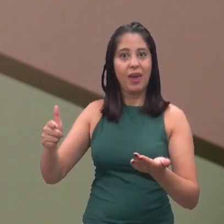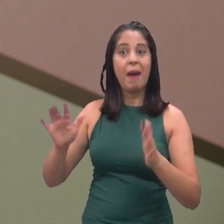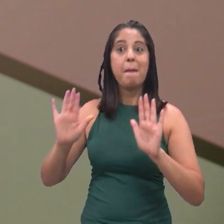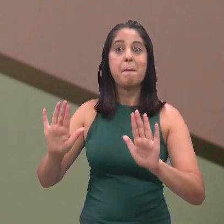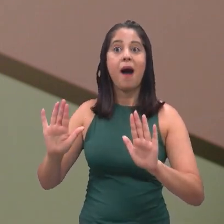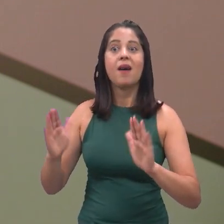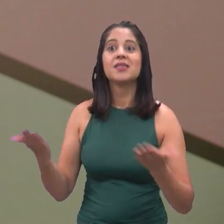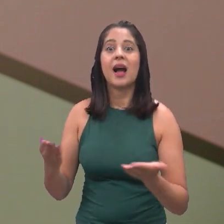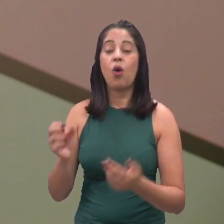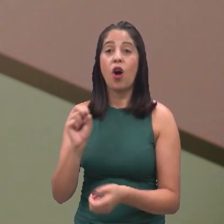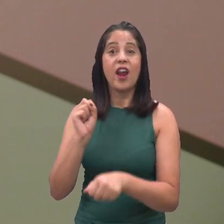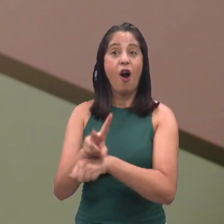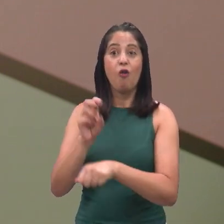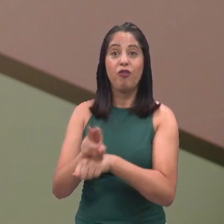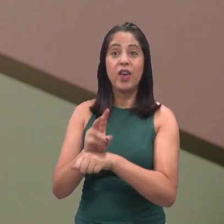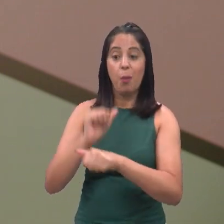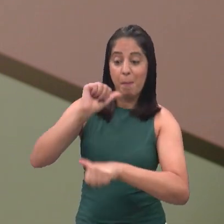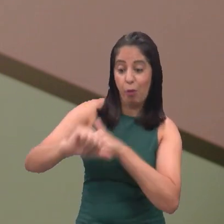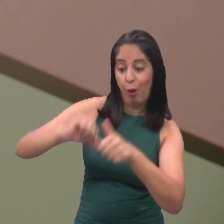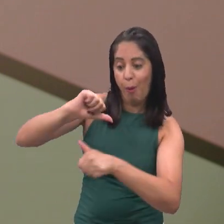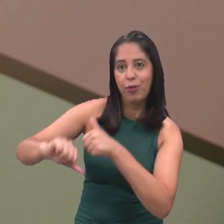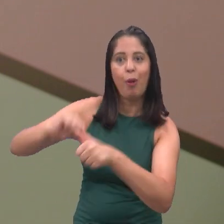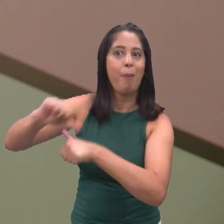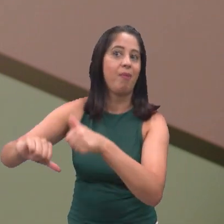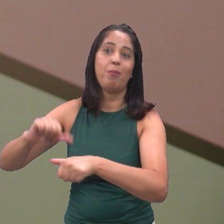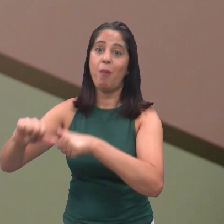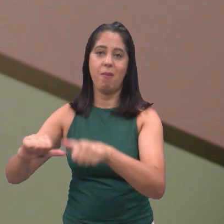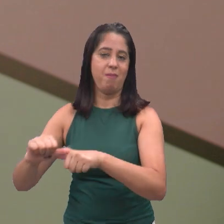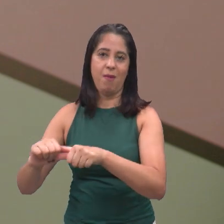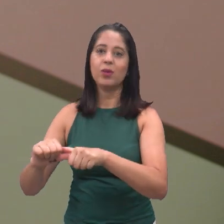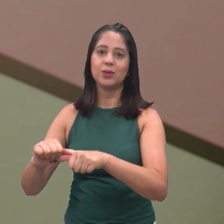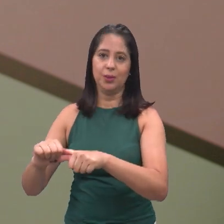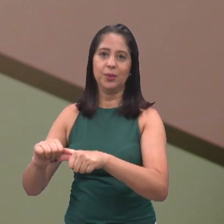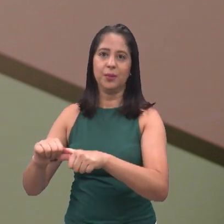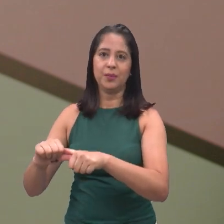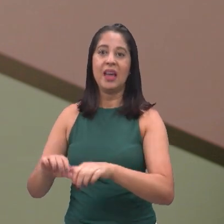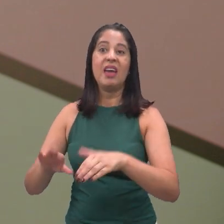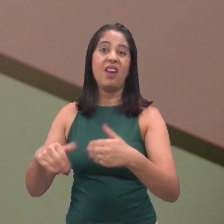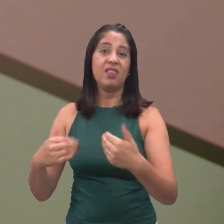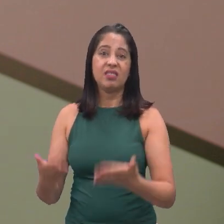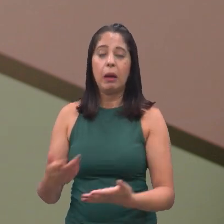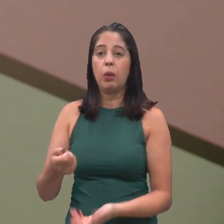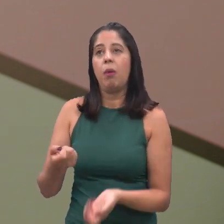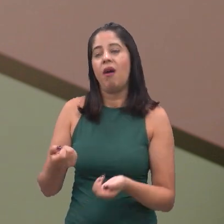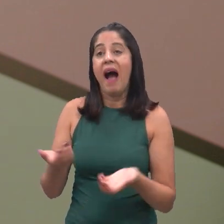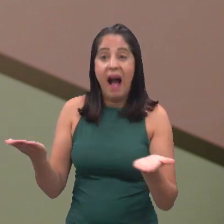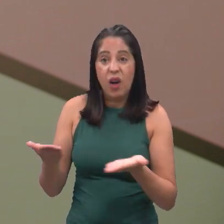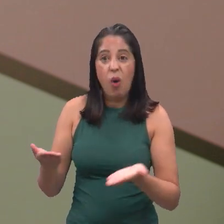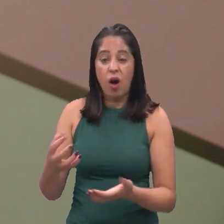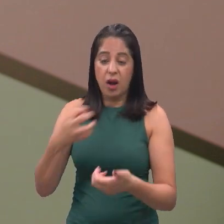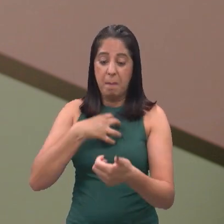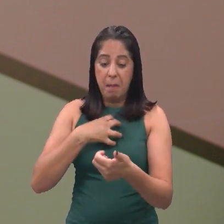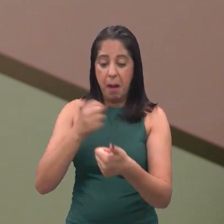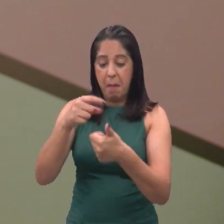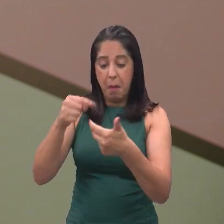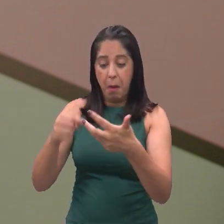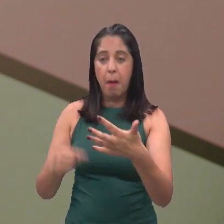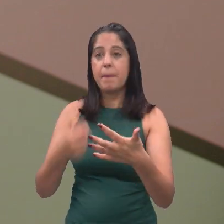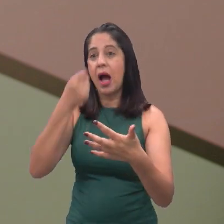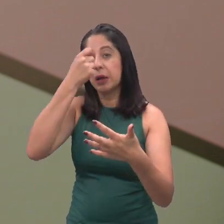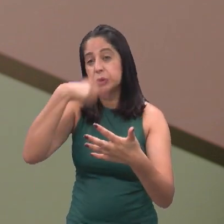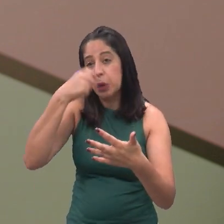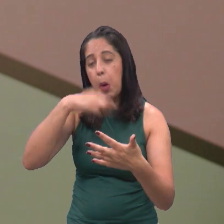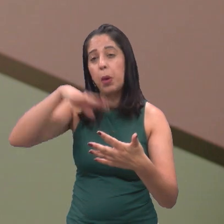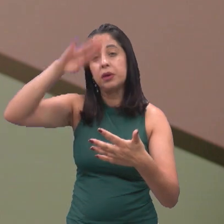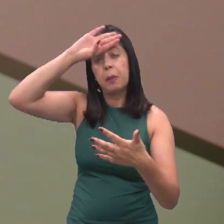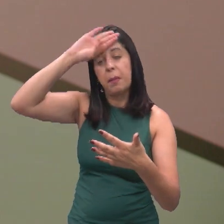é muito parecido. Então, é uma síndrome gripal mesmo, que o paciente tem tosse, coriza, dor de garganta, pode ter uma febre, uma dor no